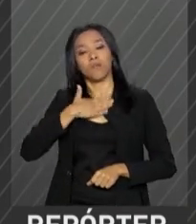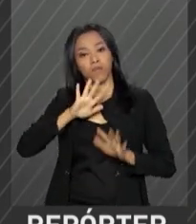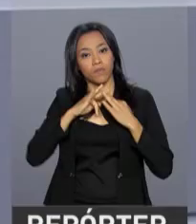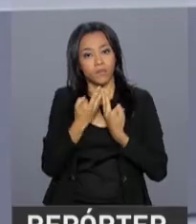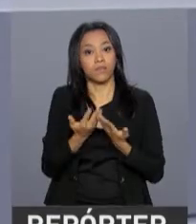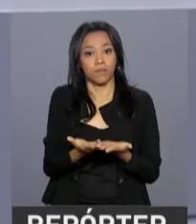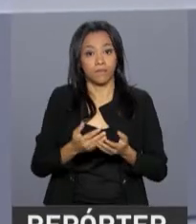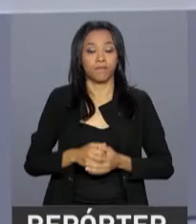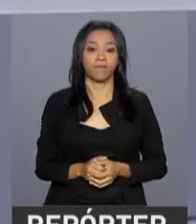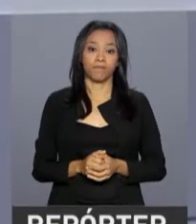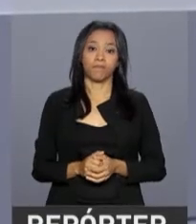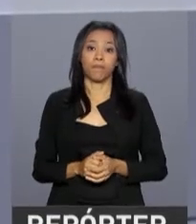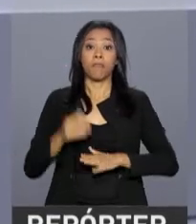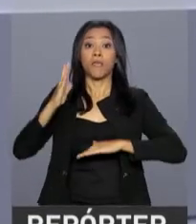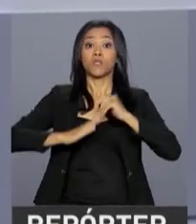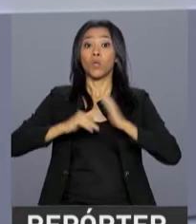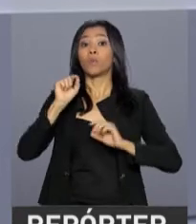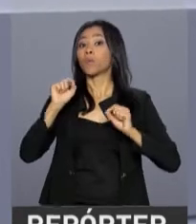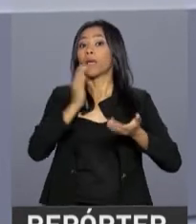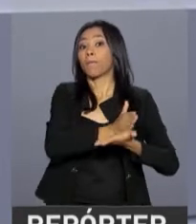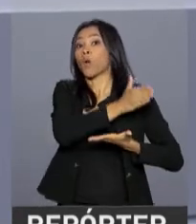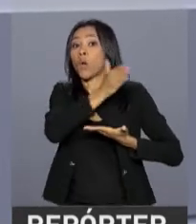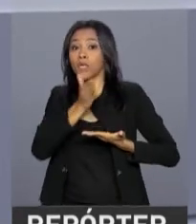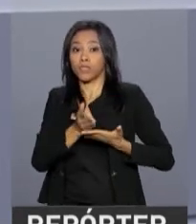família. Sobre a prorrogação por mais